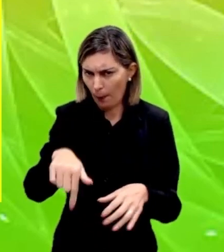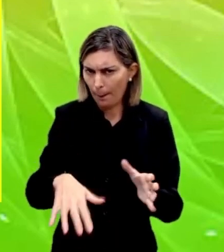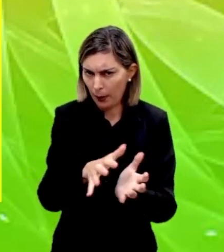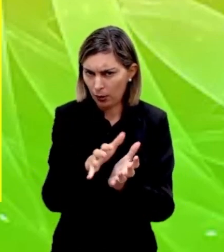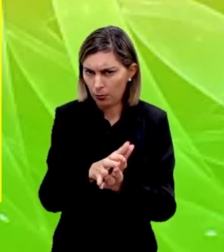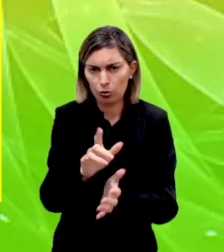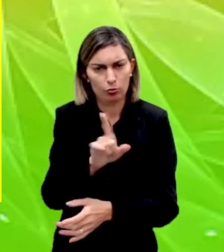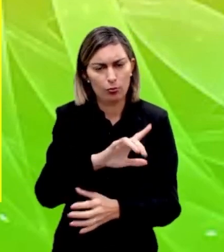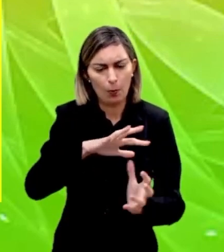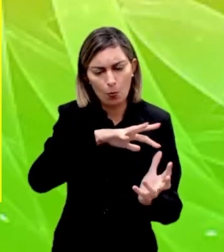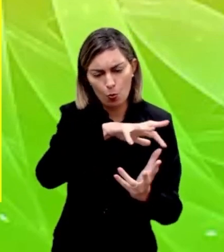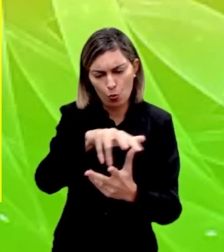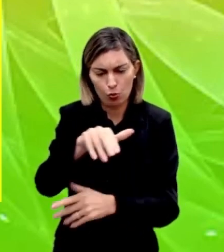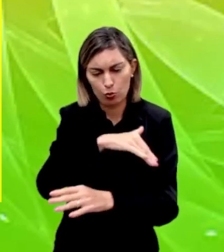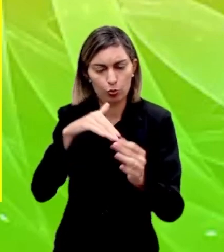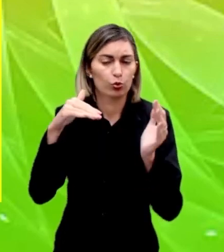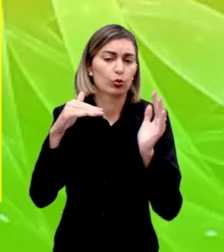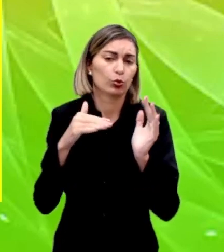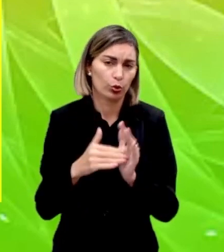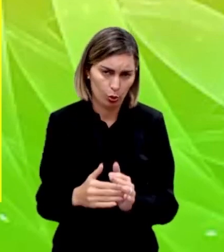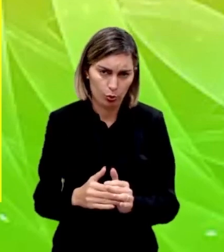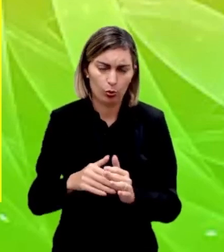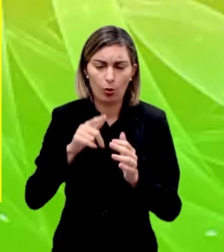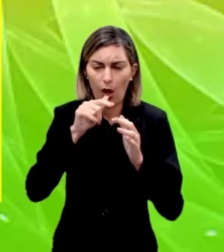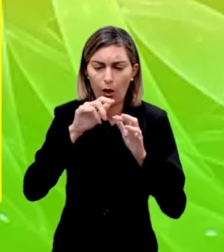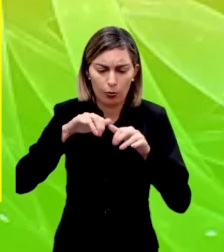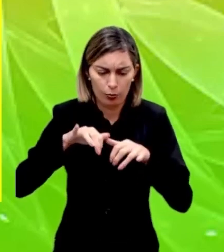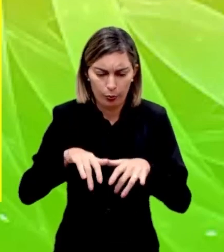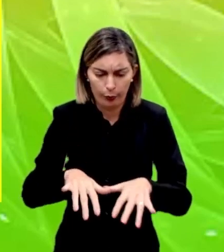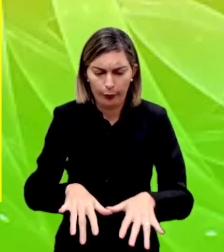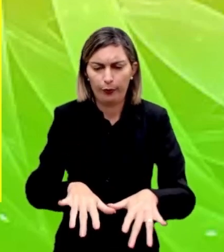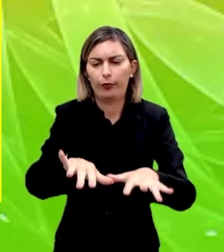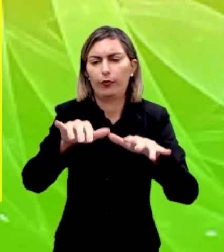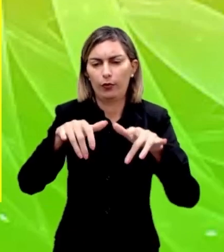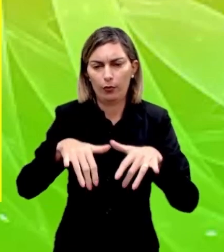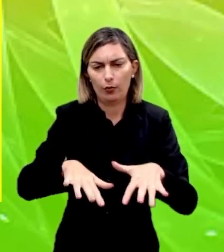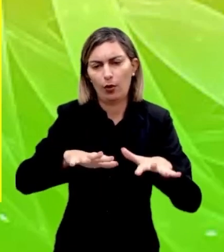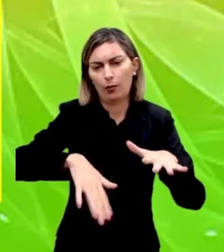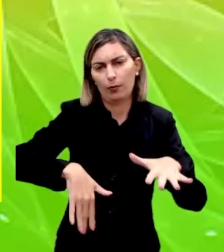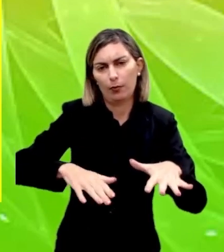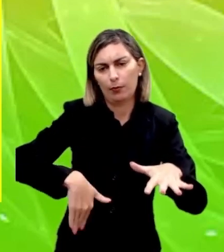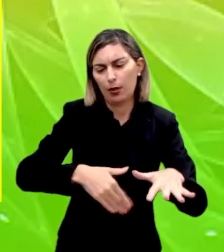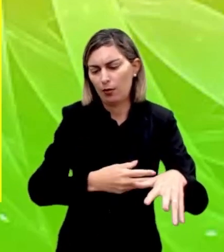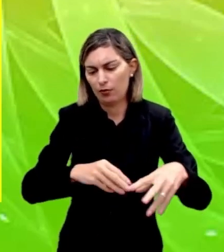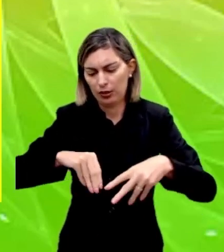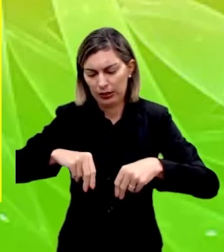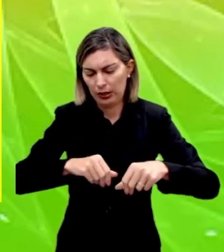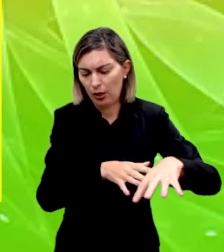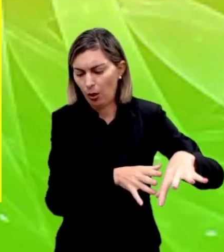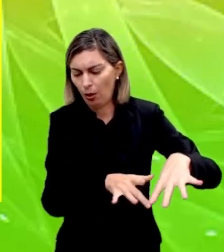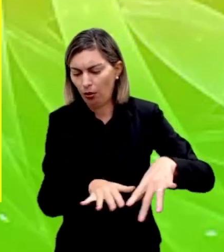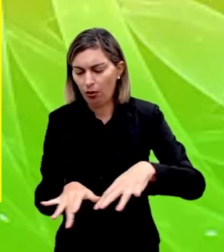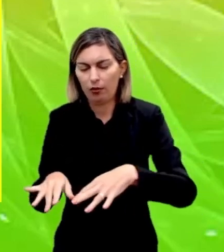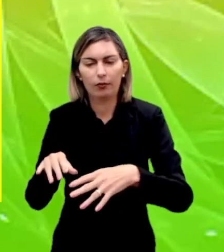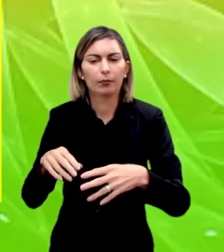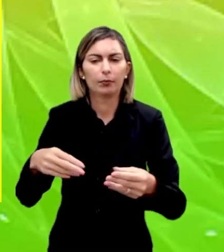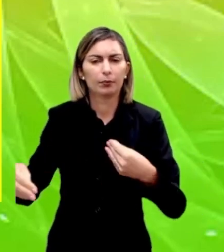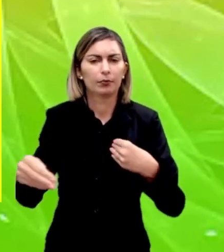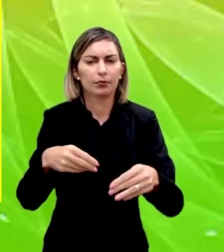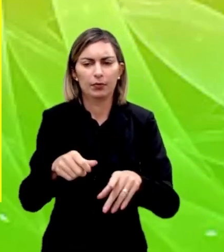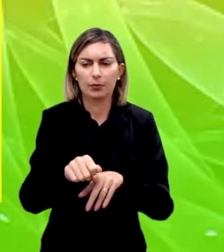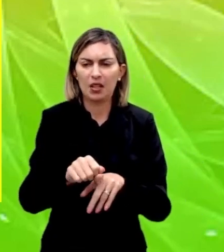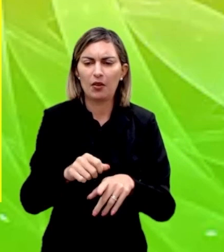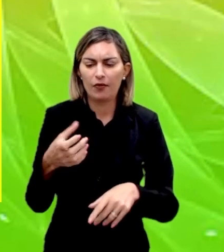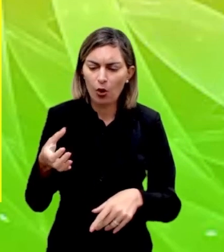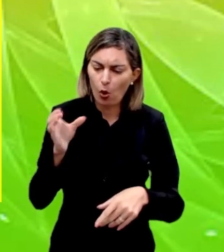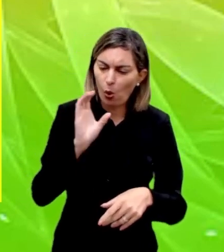mundo inteiro, o mar leva plástico para as praias e esse é os plásticos que você vê lá. Você vê um copinho lá